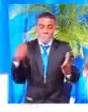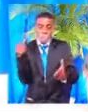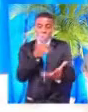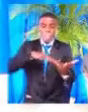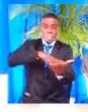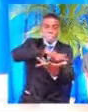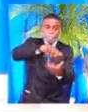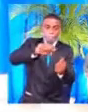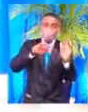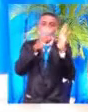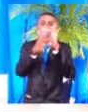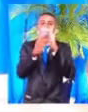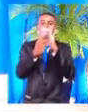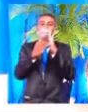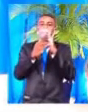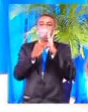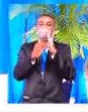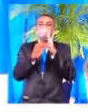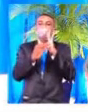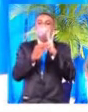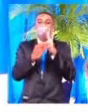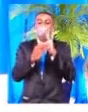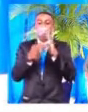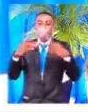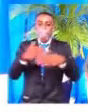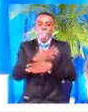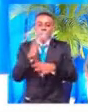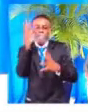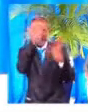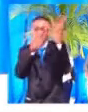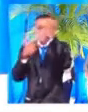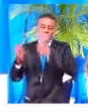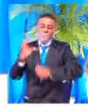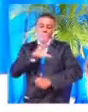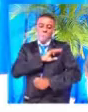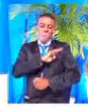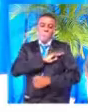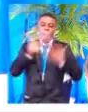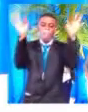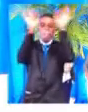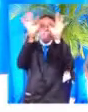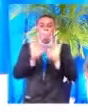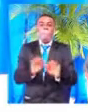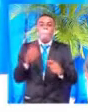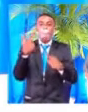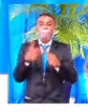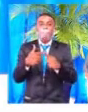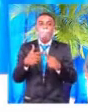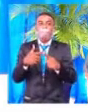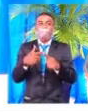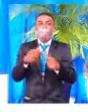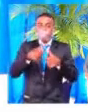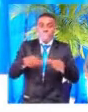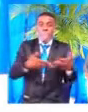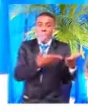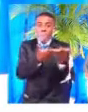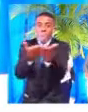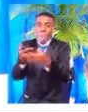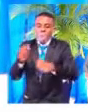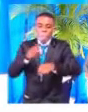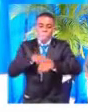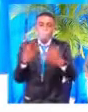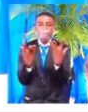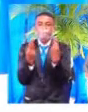terra, a toda a formosa cidade mariense. Felicidade por poder compartilhar de um momento